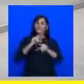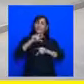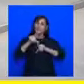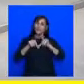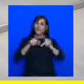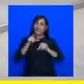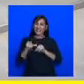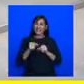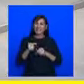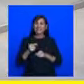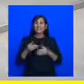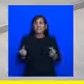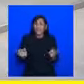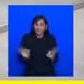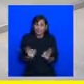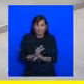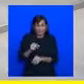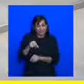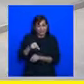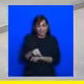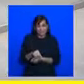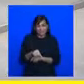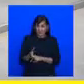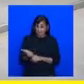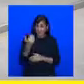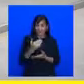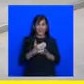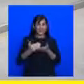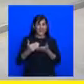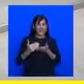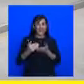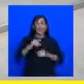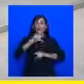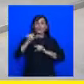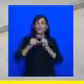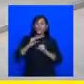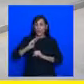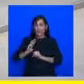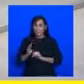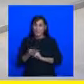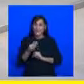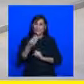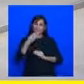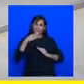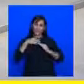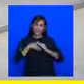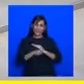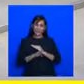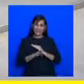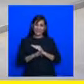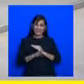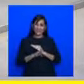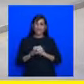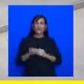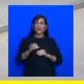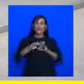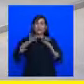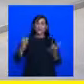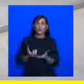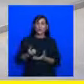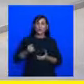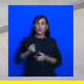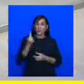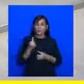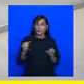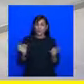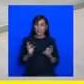nosso sorteio. Então está tudo pronto por aqui? Vamos começar o sorteio milionário da Time Mania. Nosso globo número